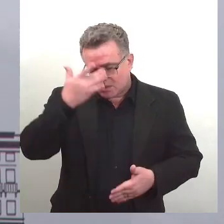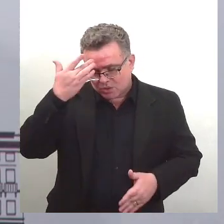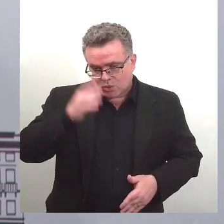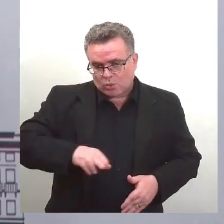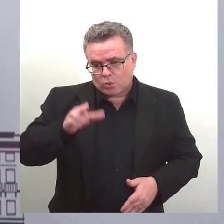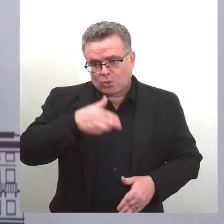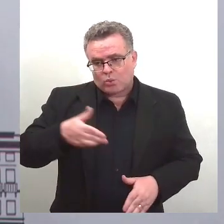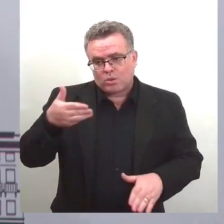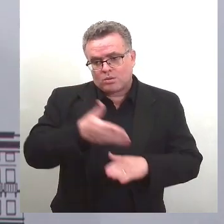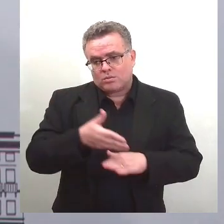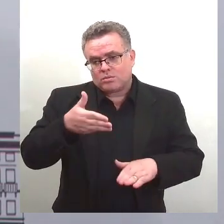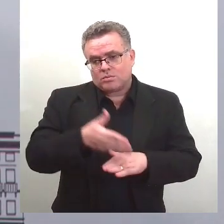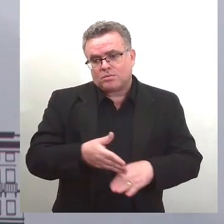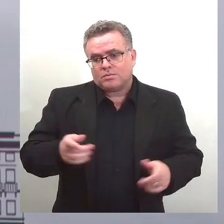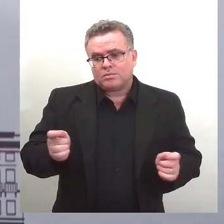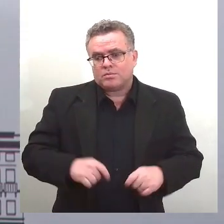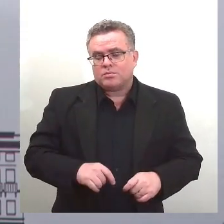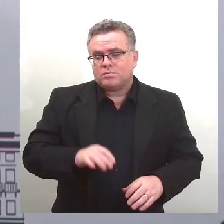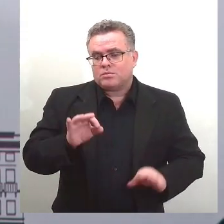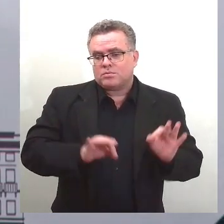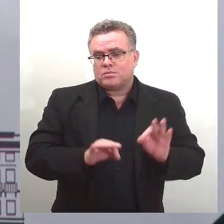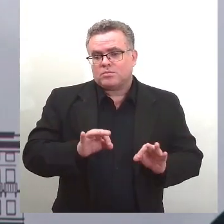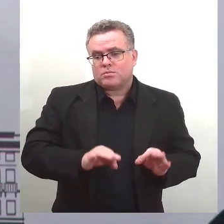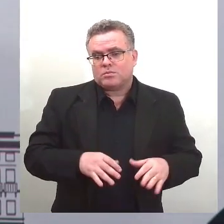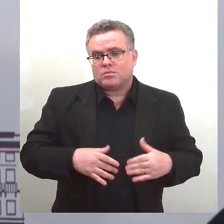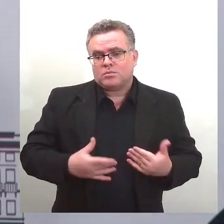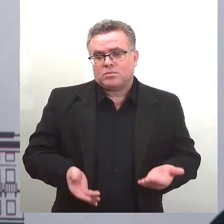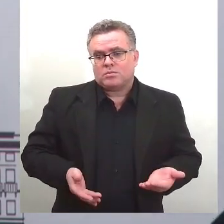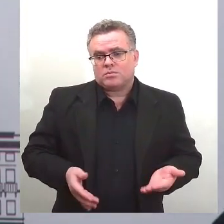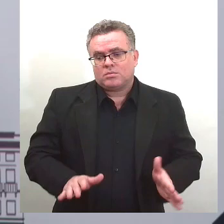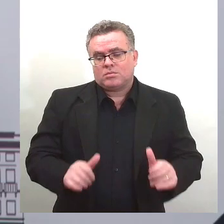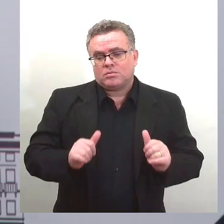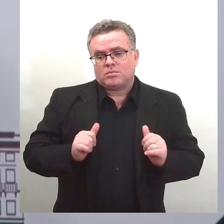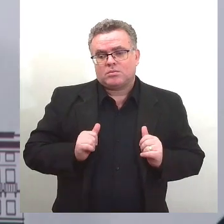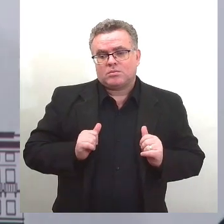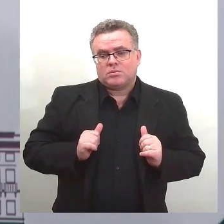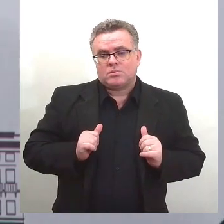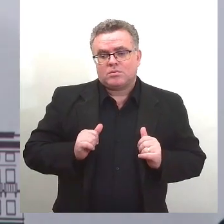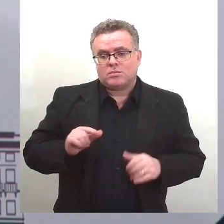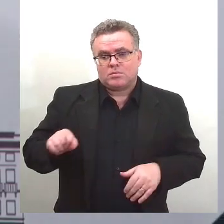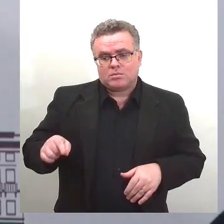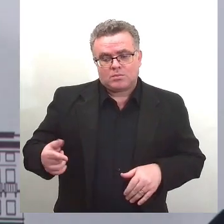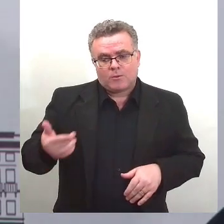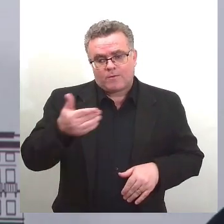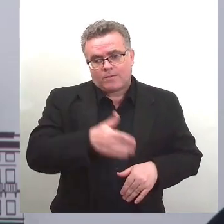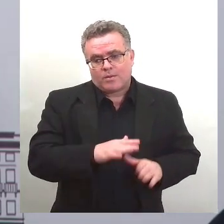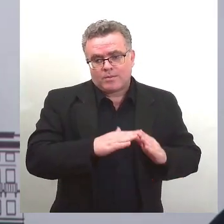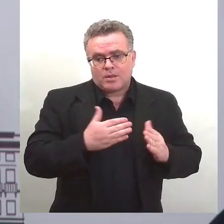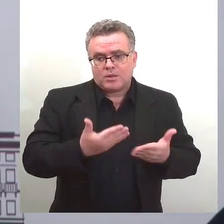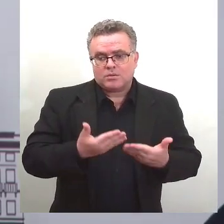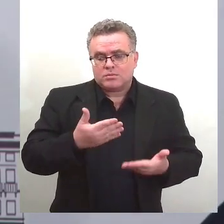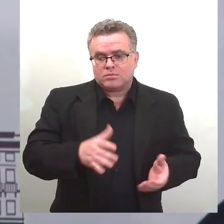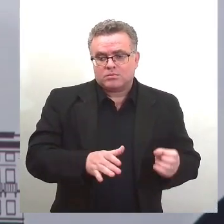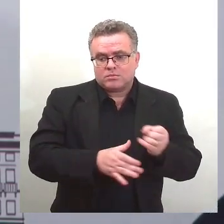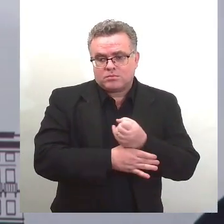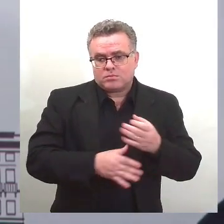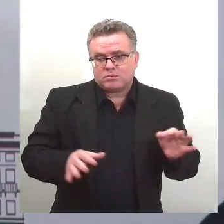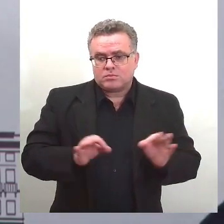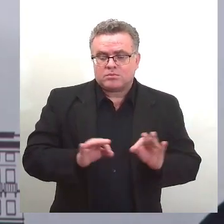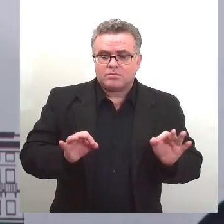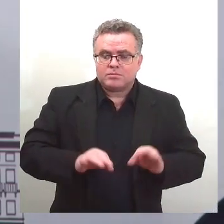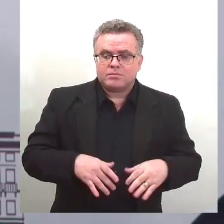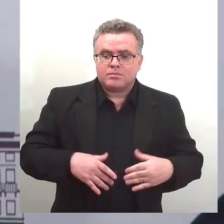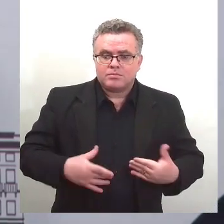não controla mais que essa criança chegará à escola em segurança, sairá da escola